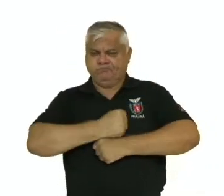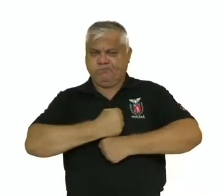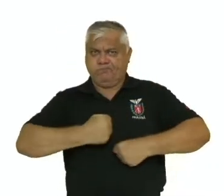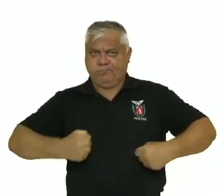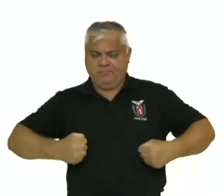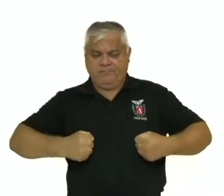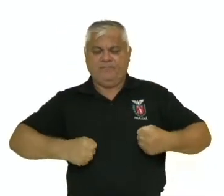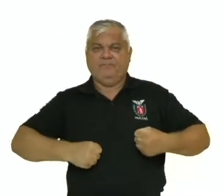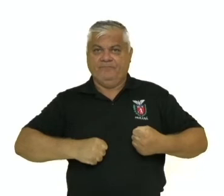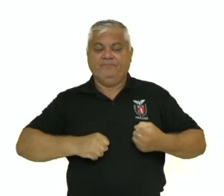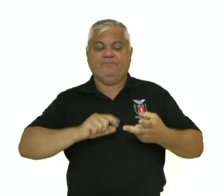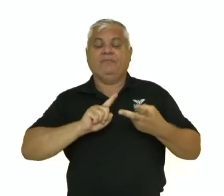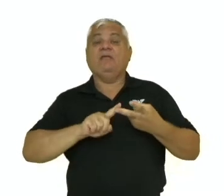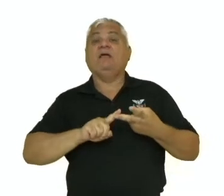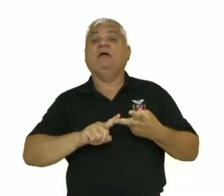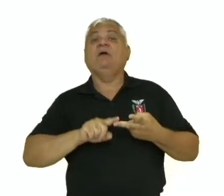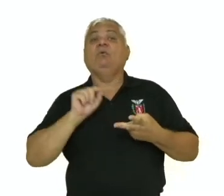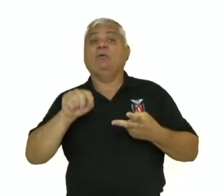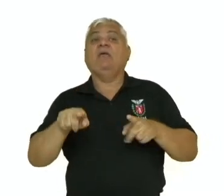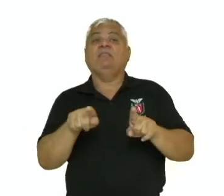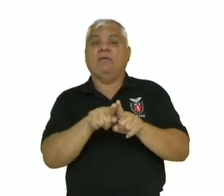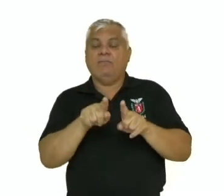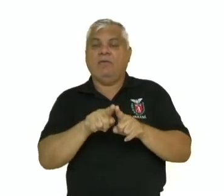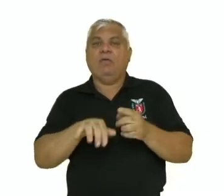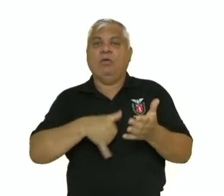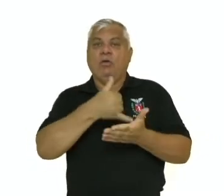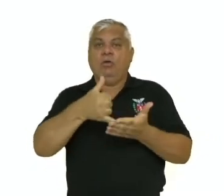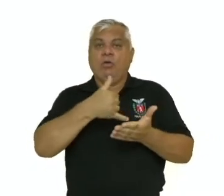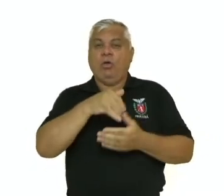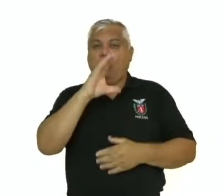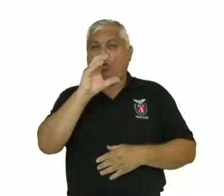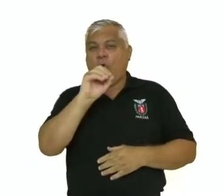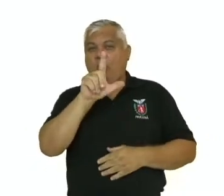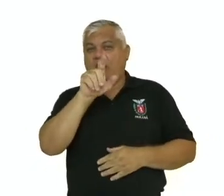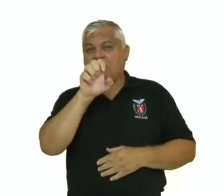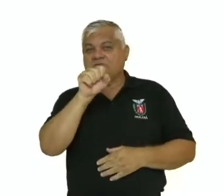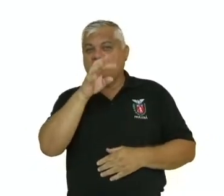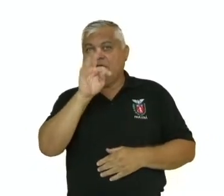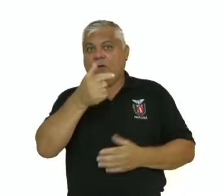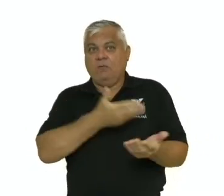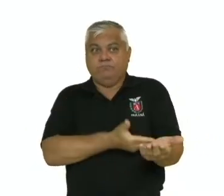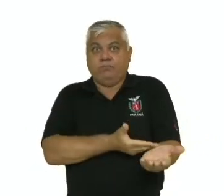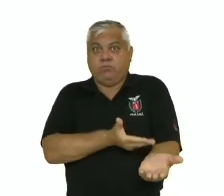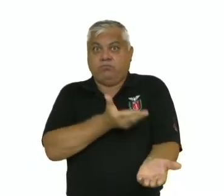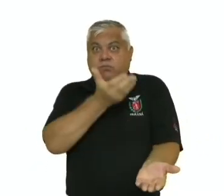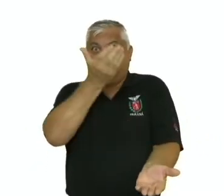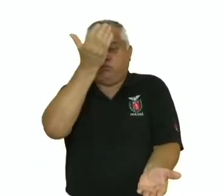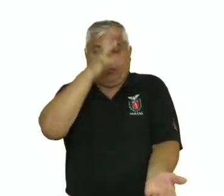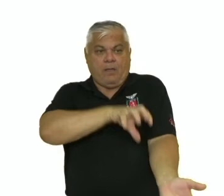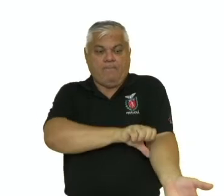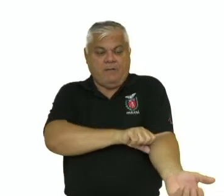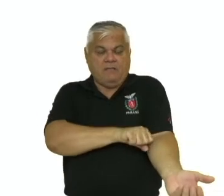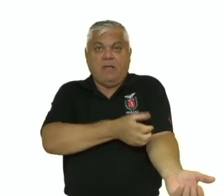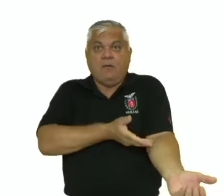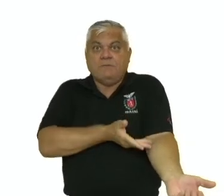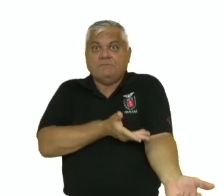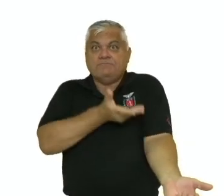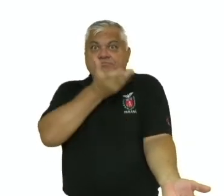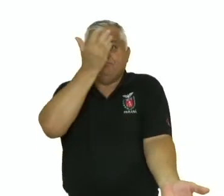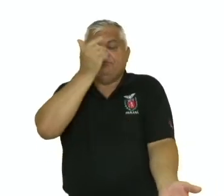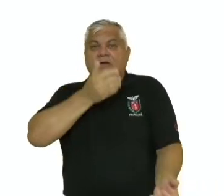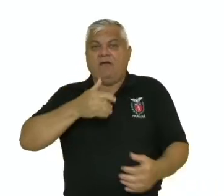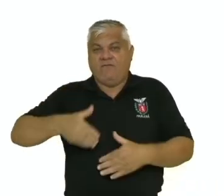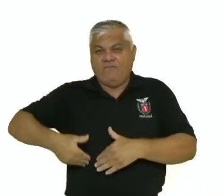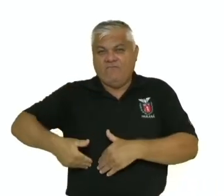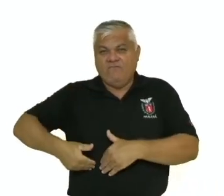a obesidade, a elevação do colesterol, a hipertensão, a pressão alta, doenças no